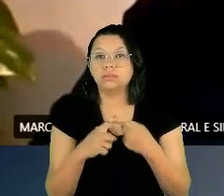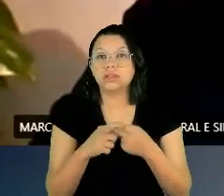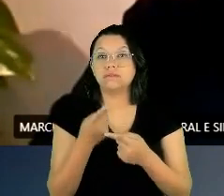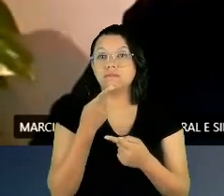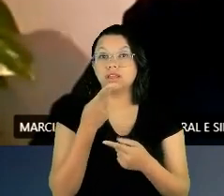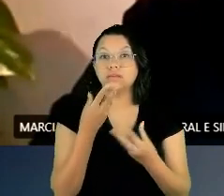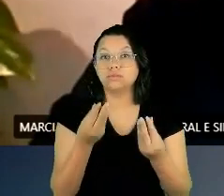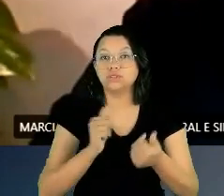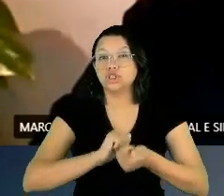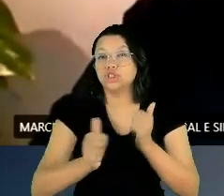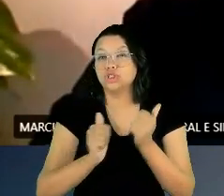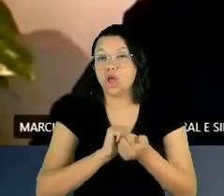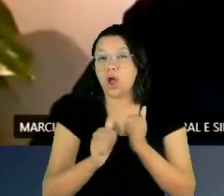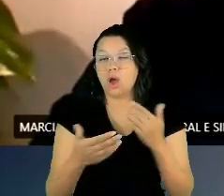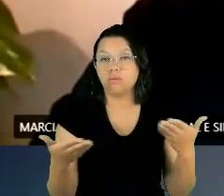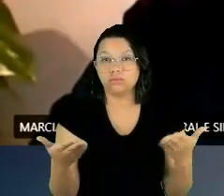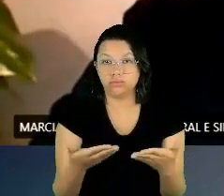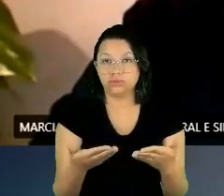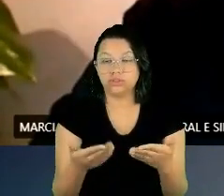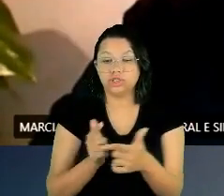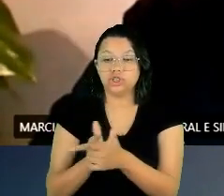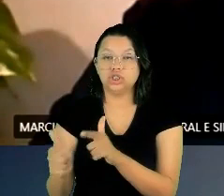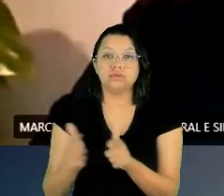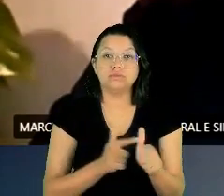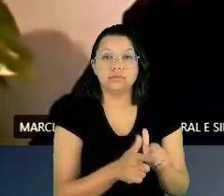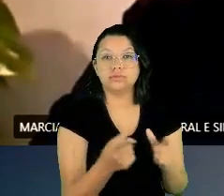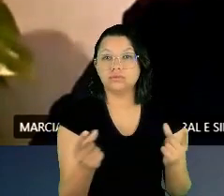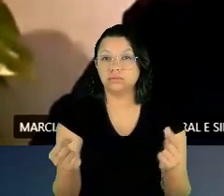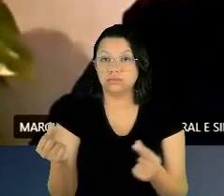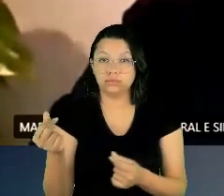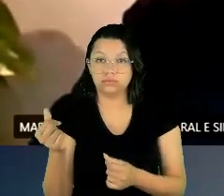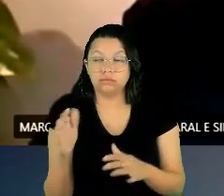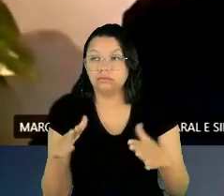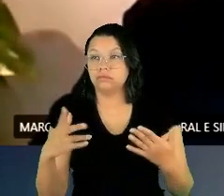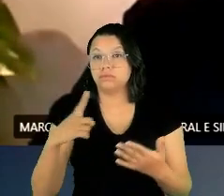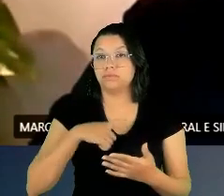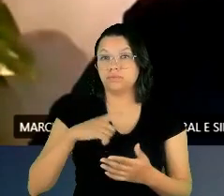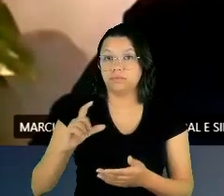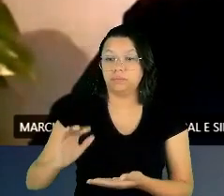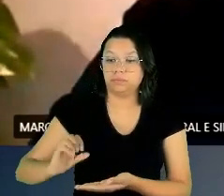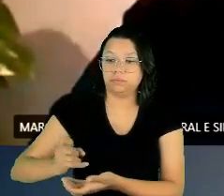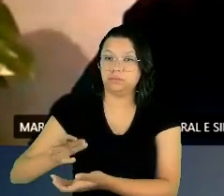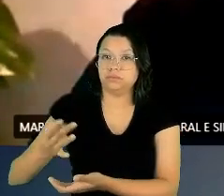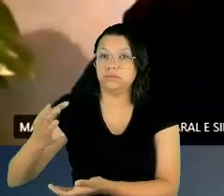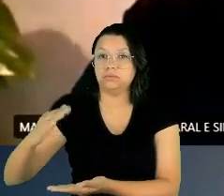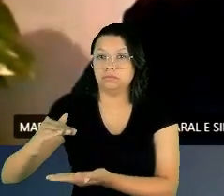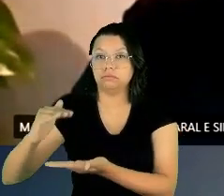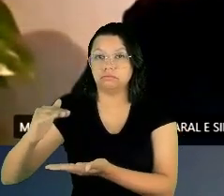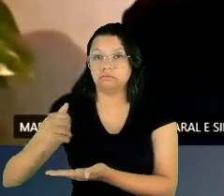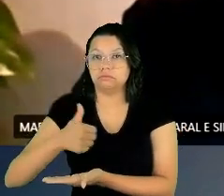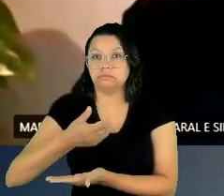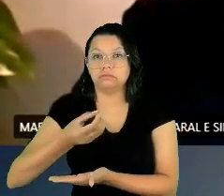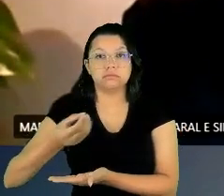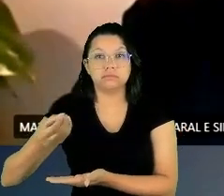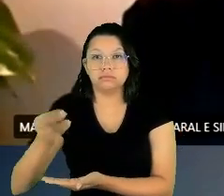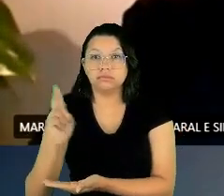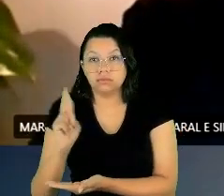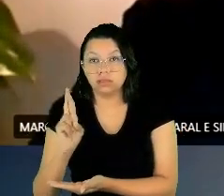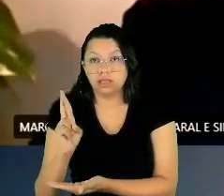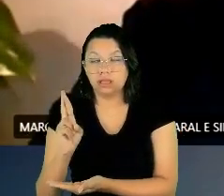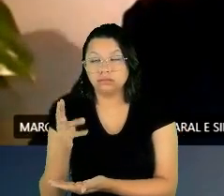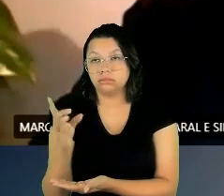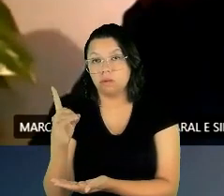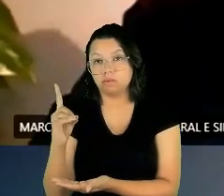dele, porque eu vou falar bastante desse jogo hoje. Esse é um jogo de divisão de dinheiro. Então, tem lá um montante, geralmente